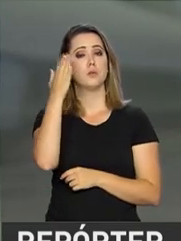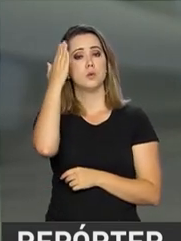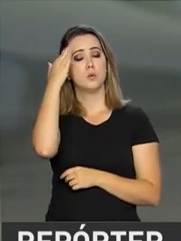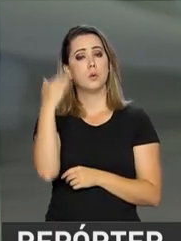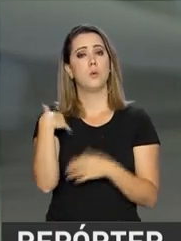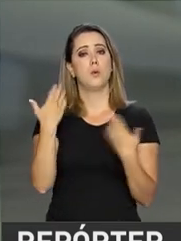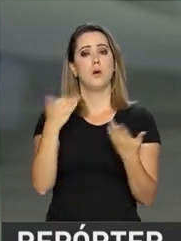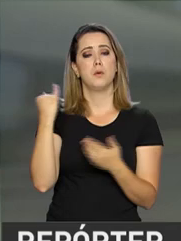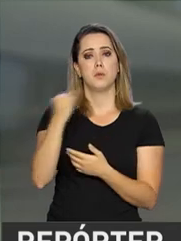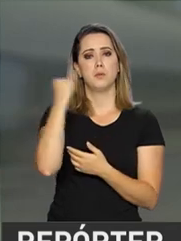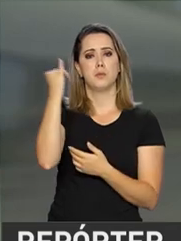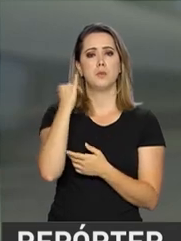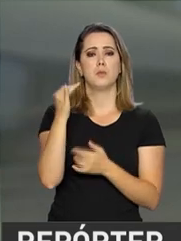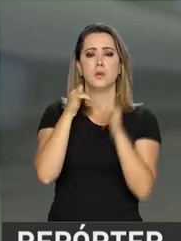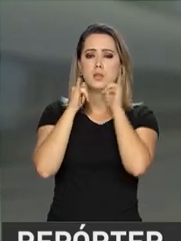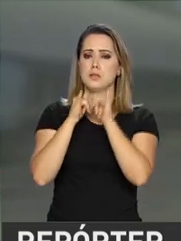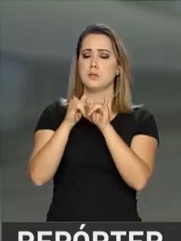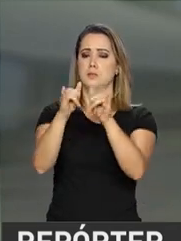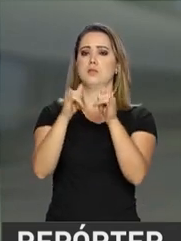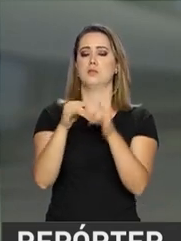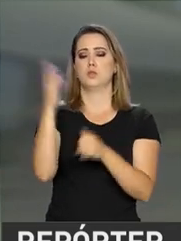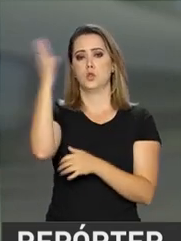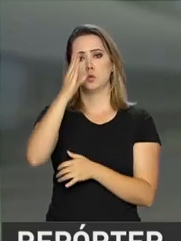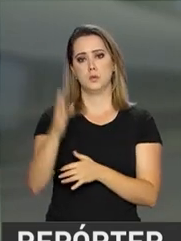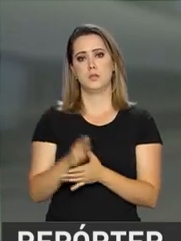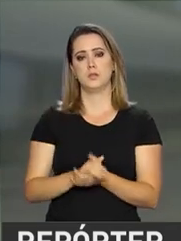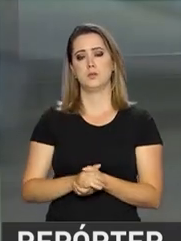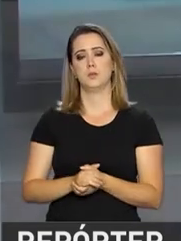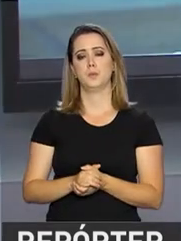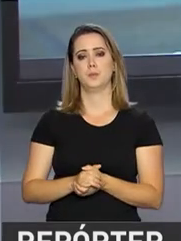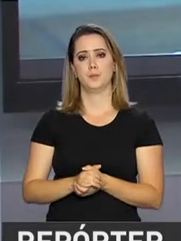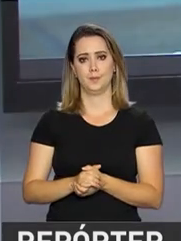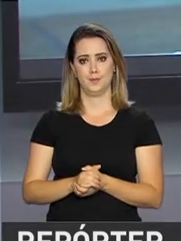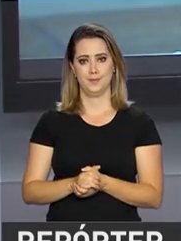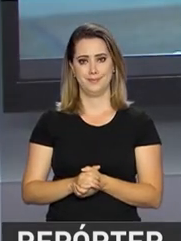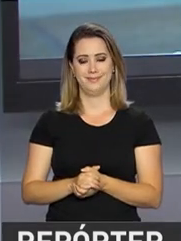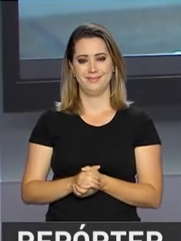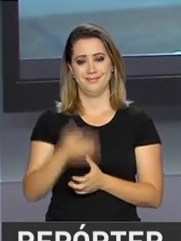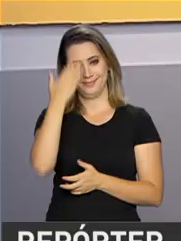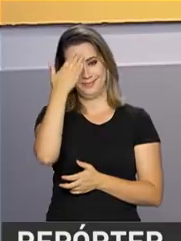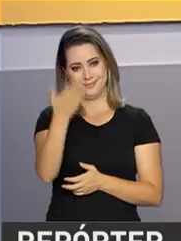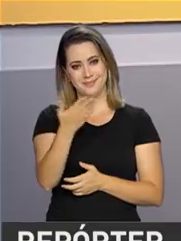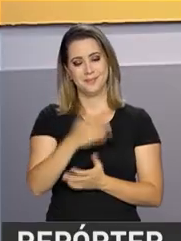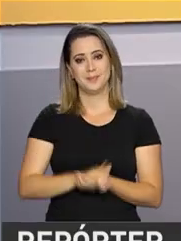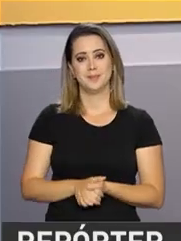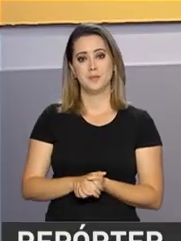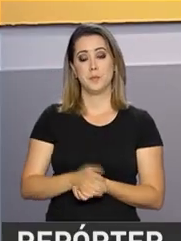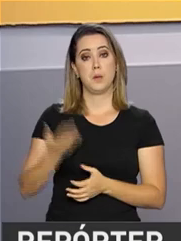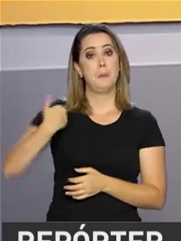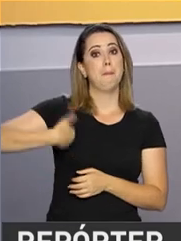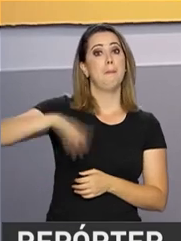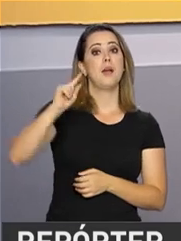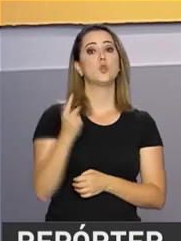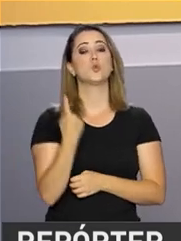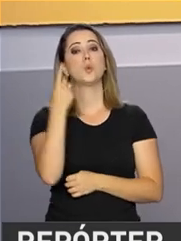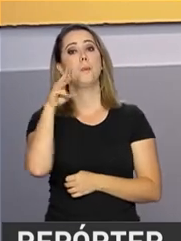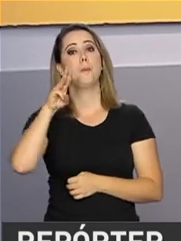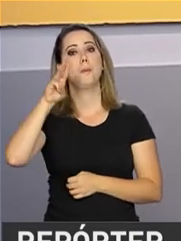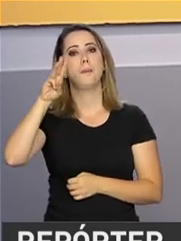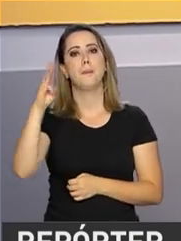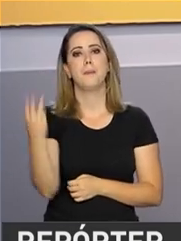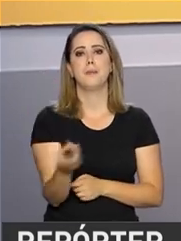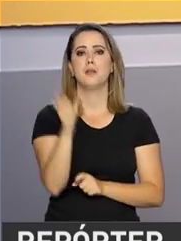trazer ao sistema elétrico brasileiro eu voto com você ele a brigada nem mais de um milhão e